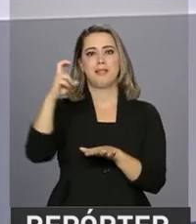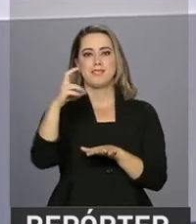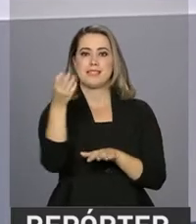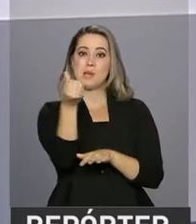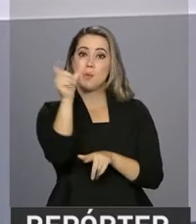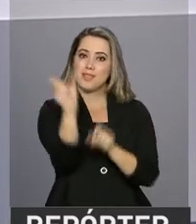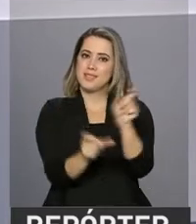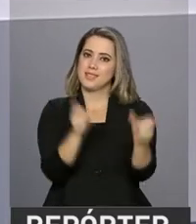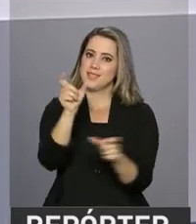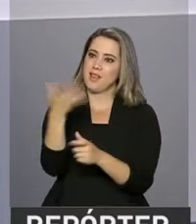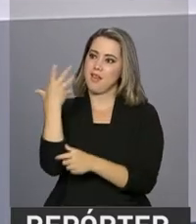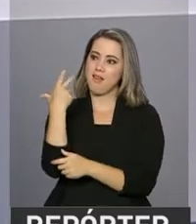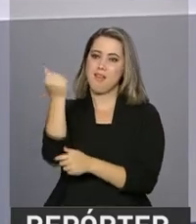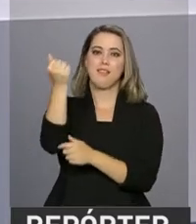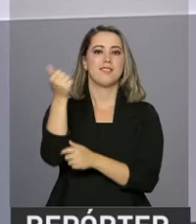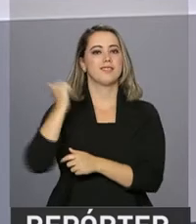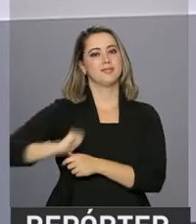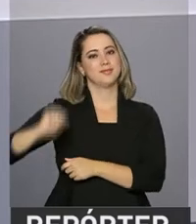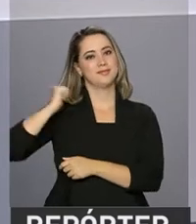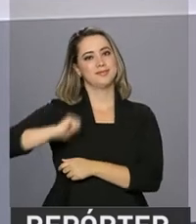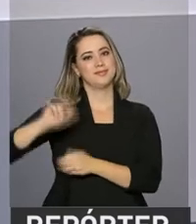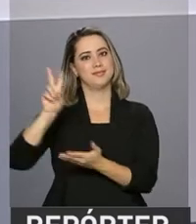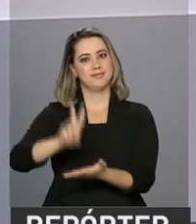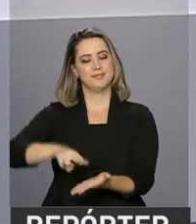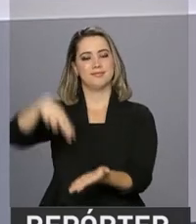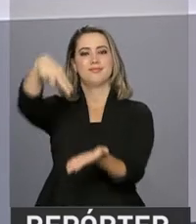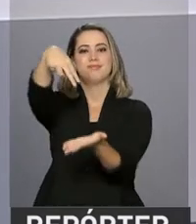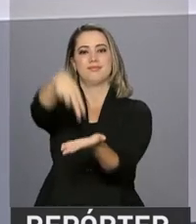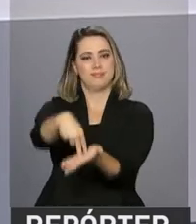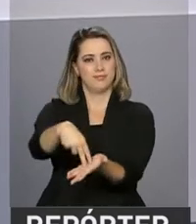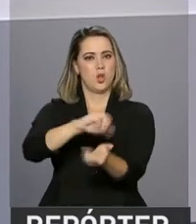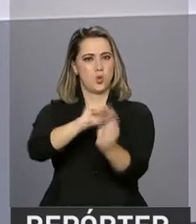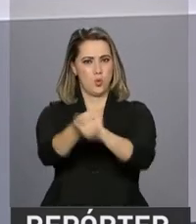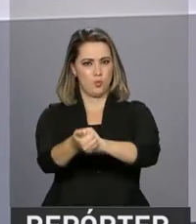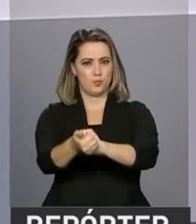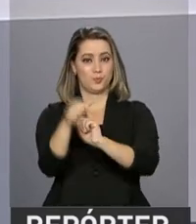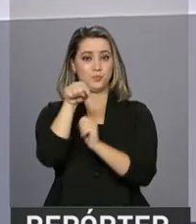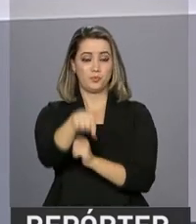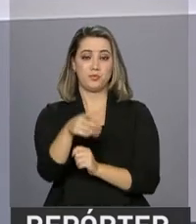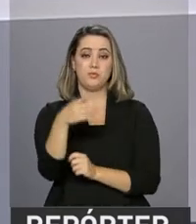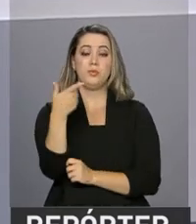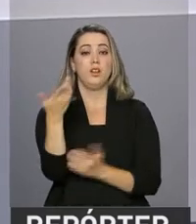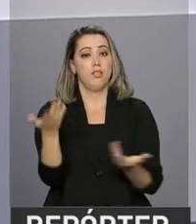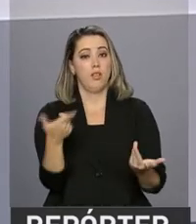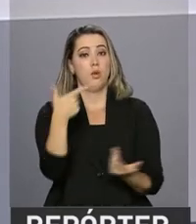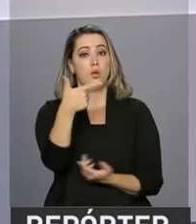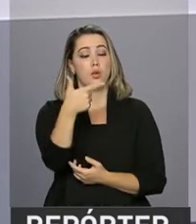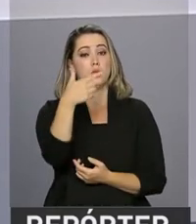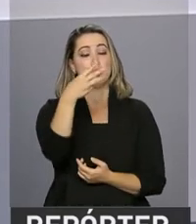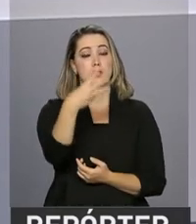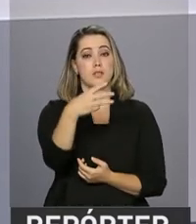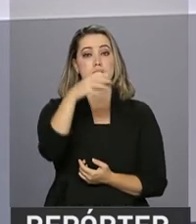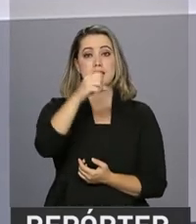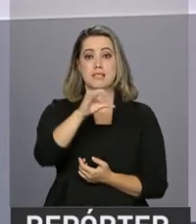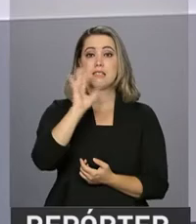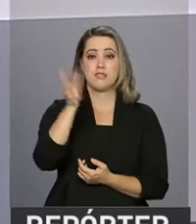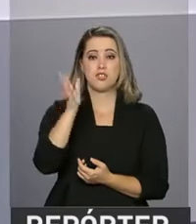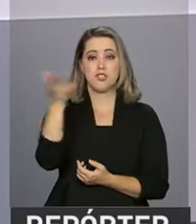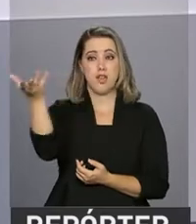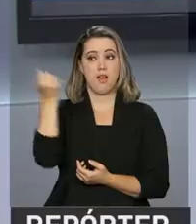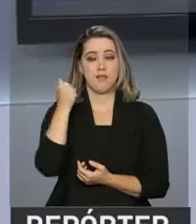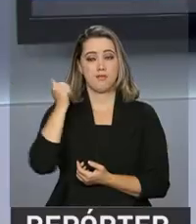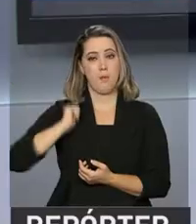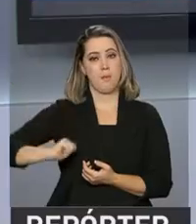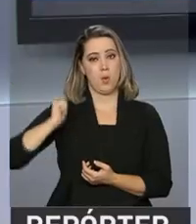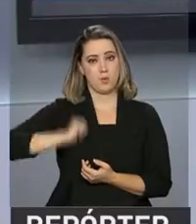com a bolsa pódio para este ciclo olímpico com isso 239 esportistas já contam com o apoio